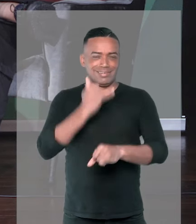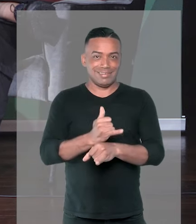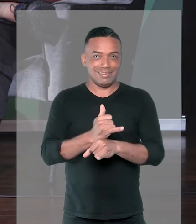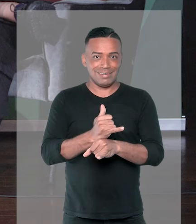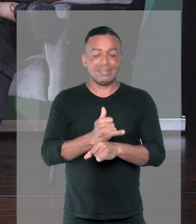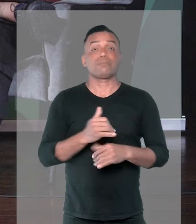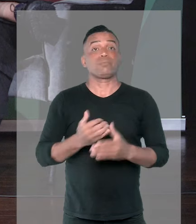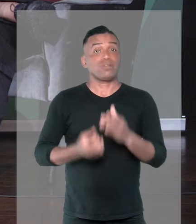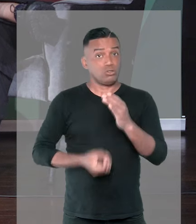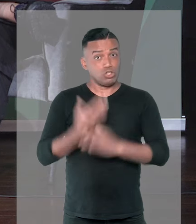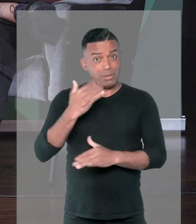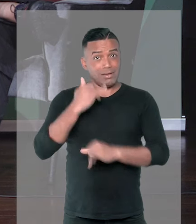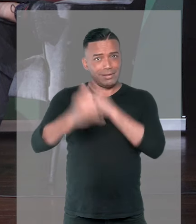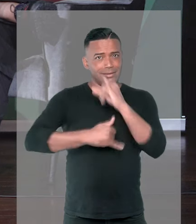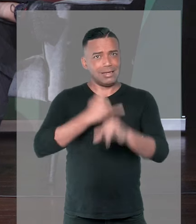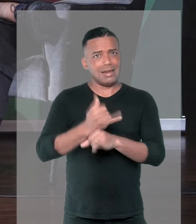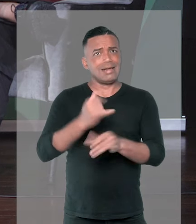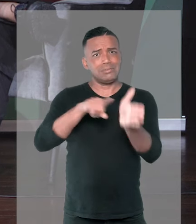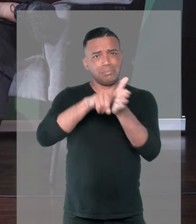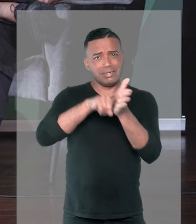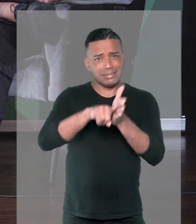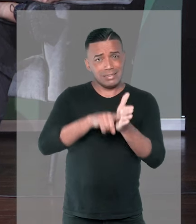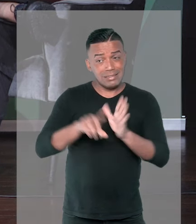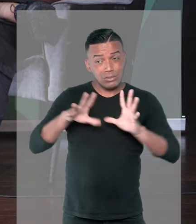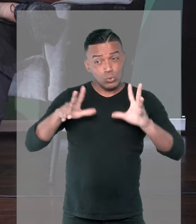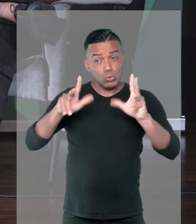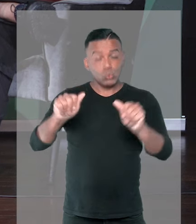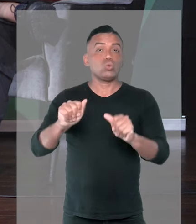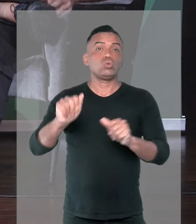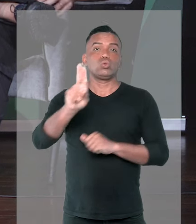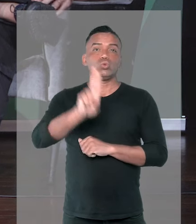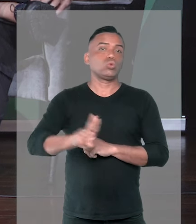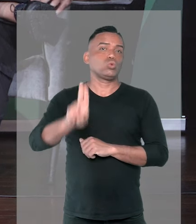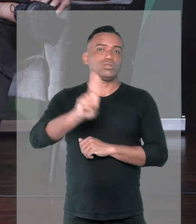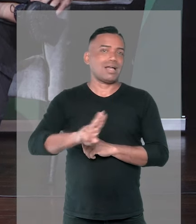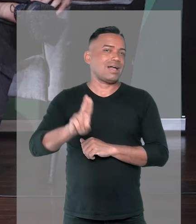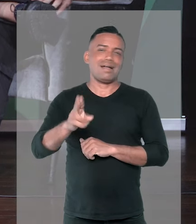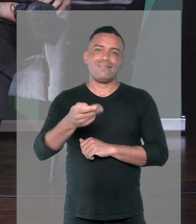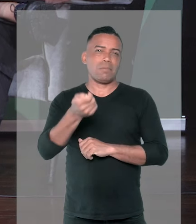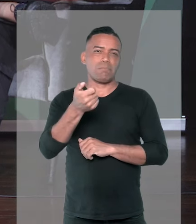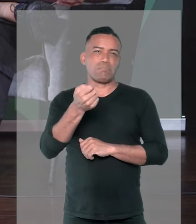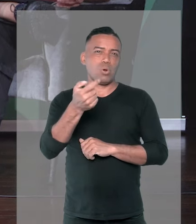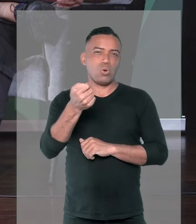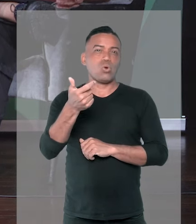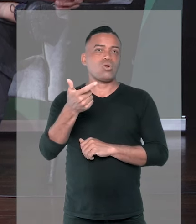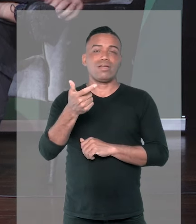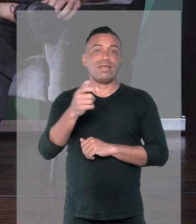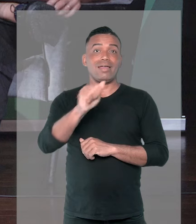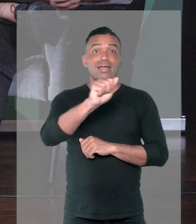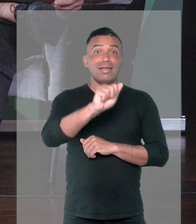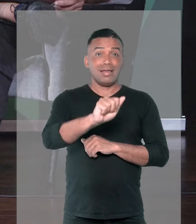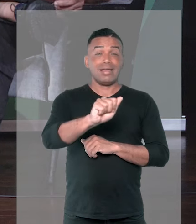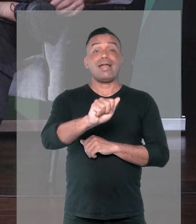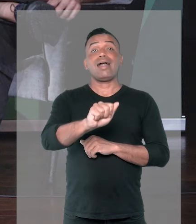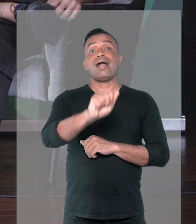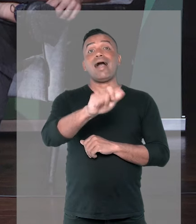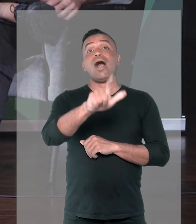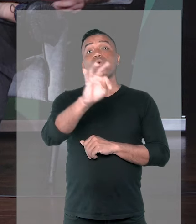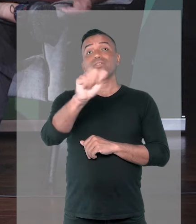o a máquina de busca que todo mundo que usava internet usava e era pouca gente que tava na internet era Alta Vista né e depois era